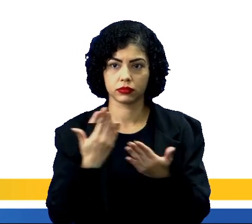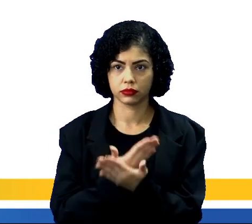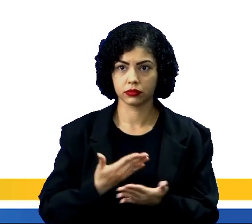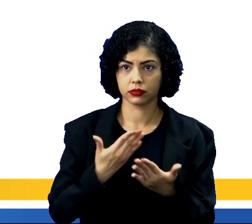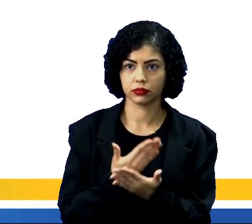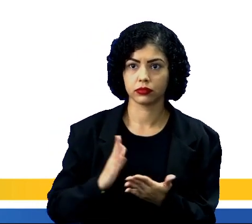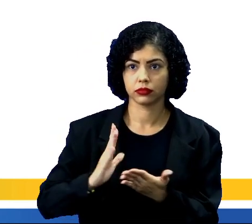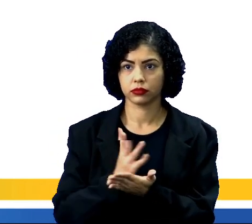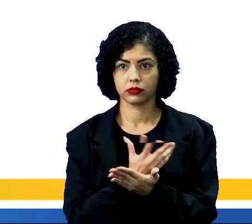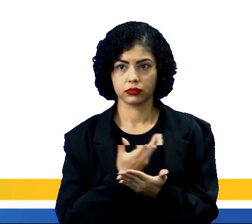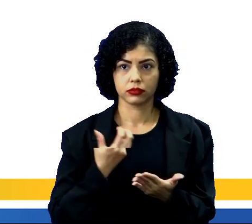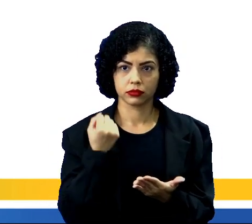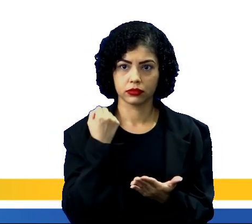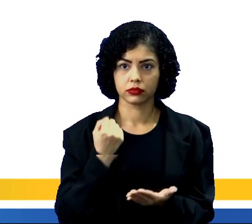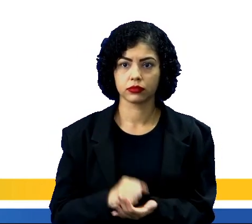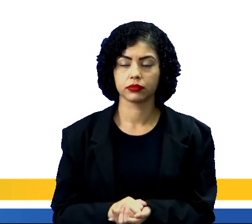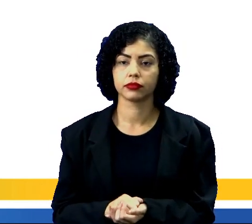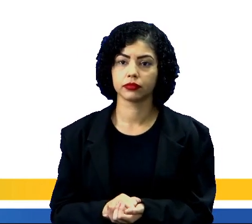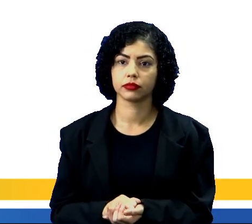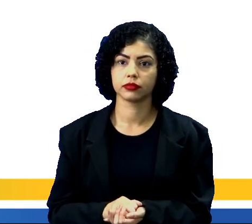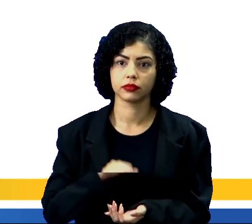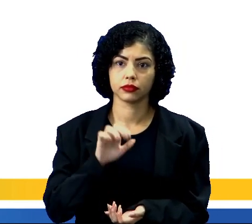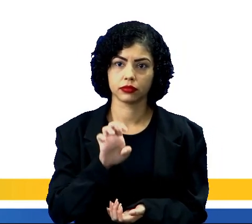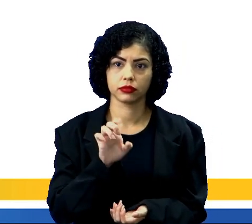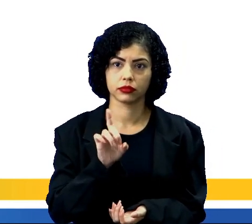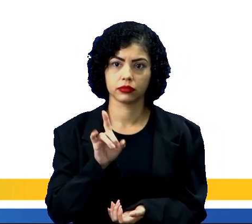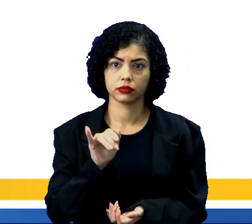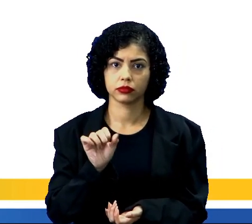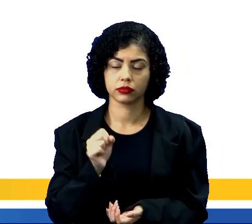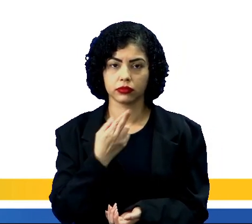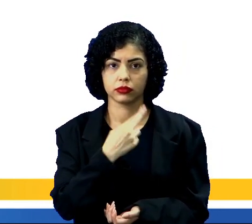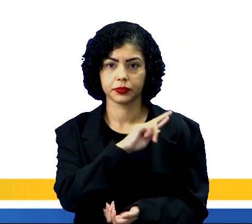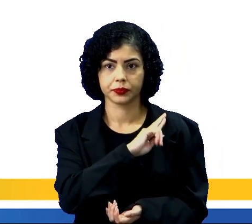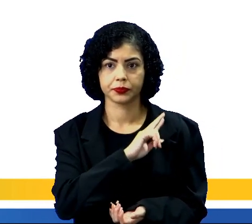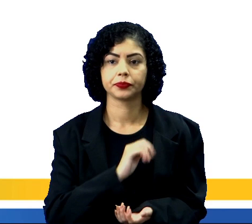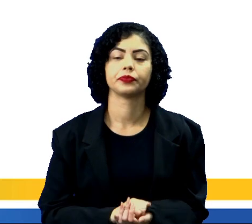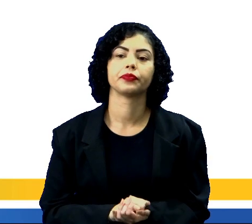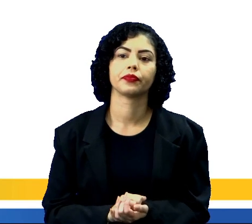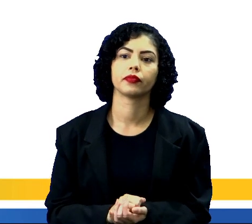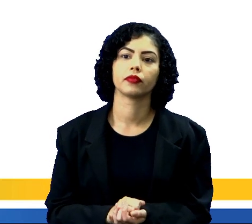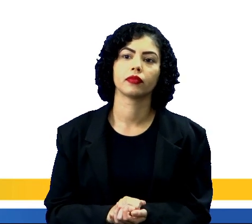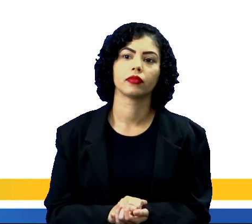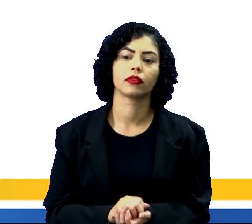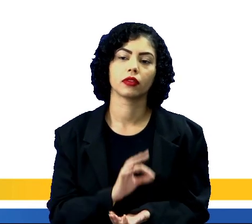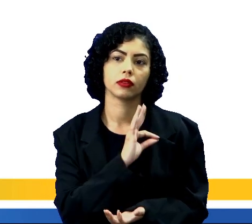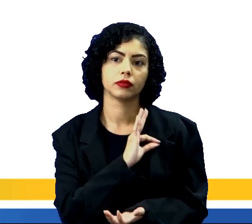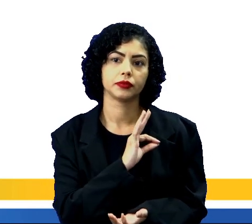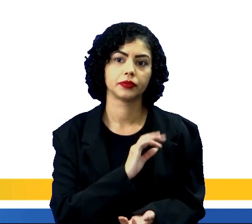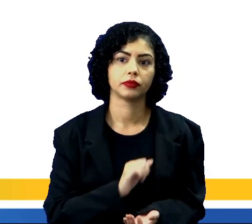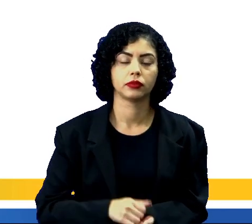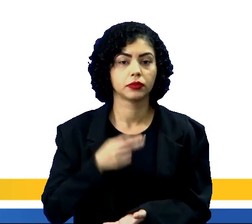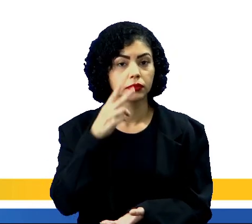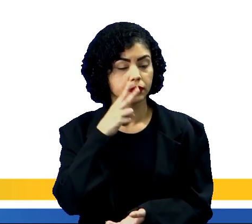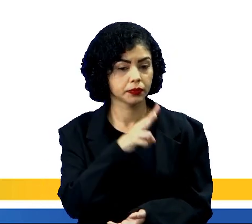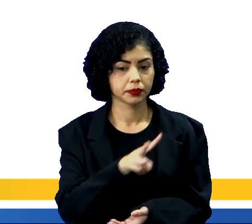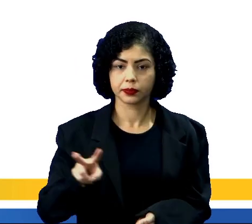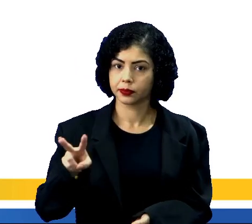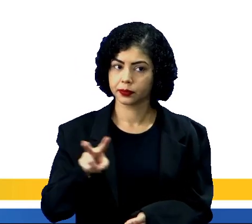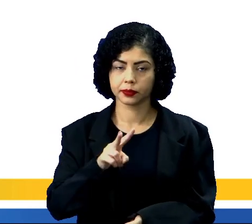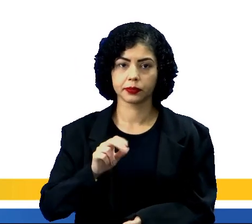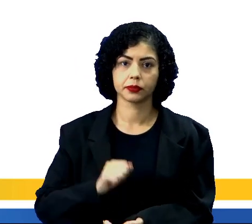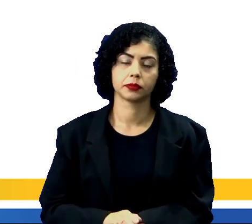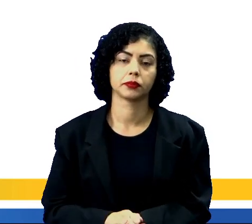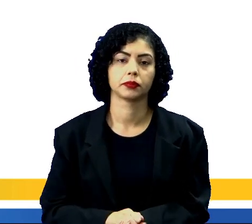da arrecadação de impostos, e os edis, que eram os responsáveis pelo policiamento e pela observação,